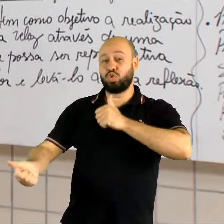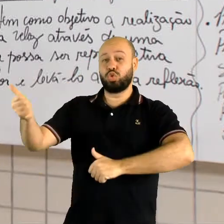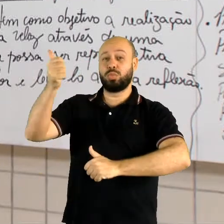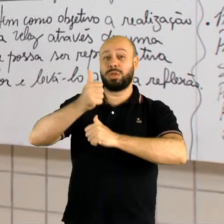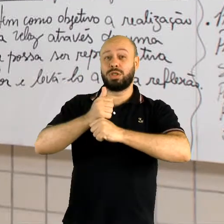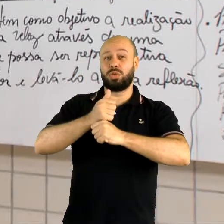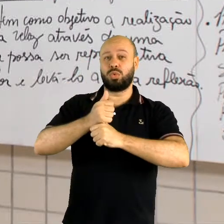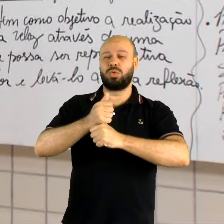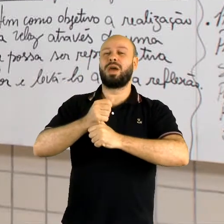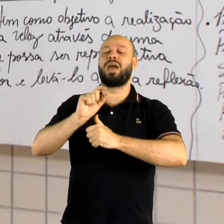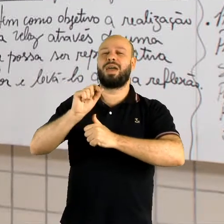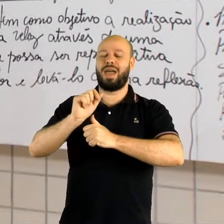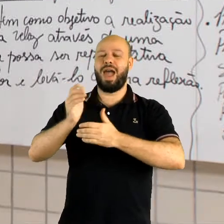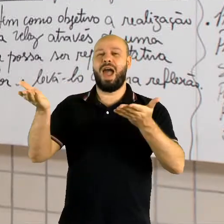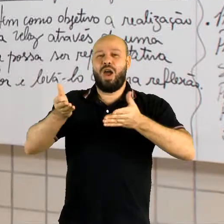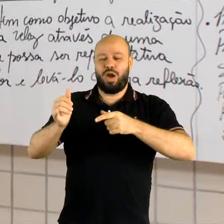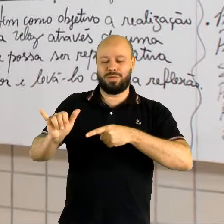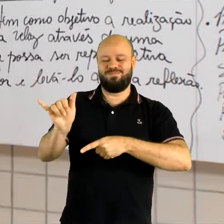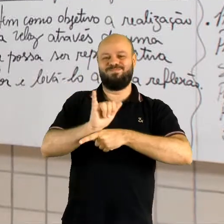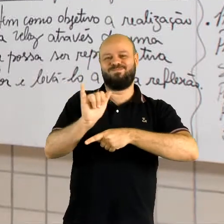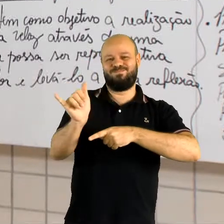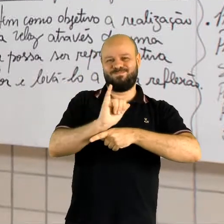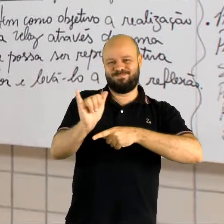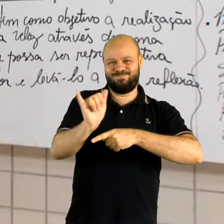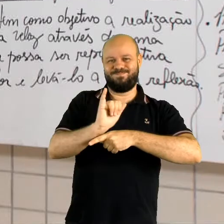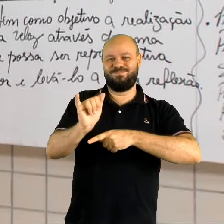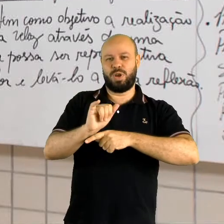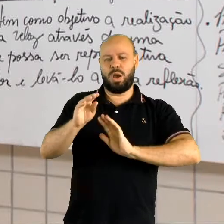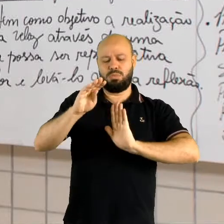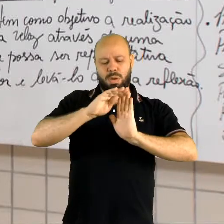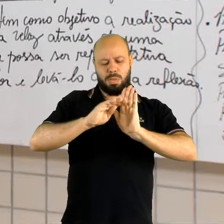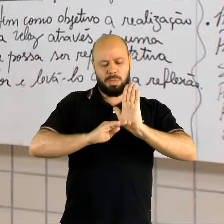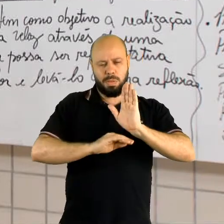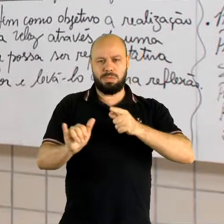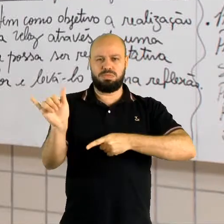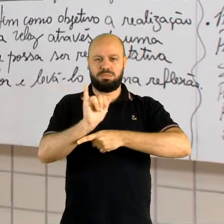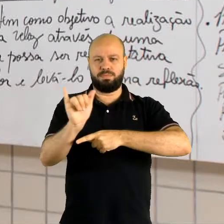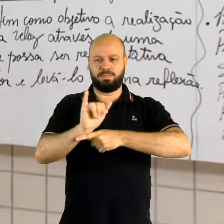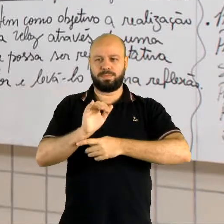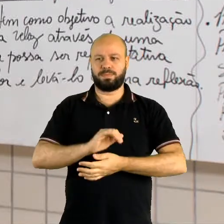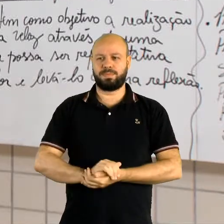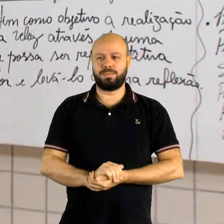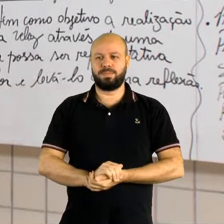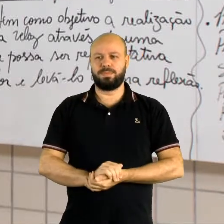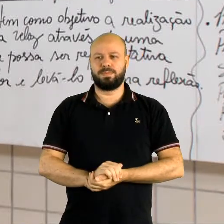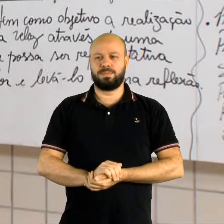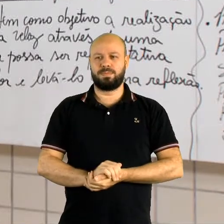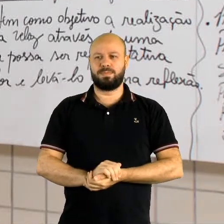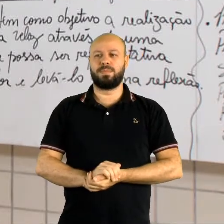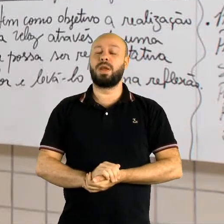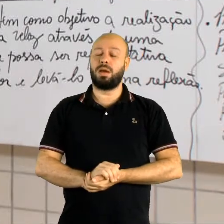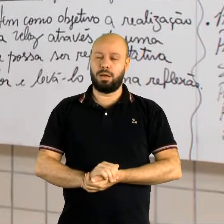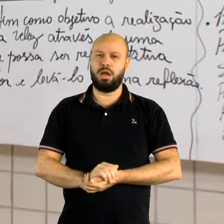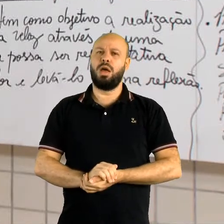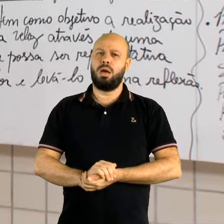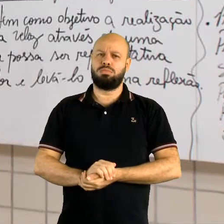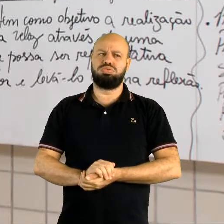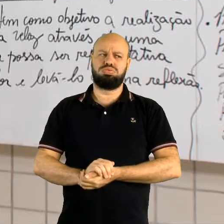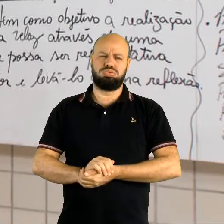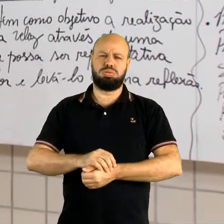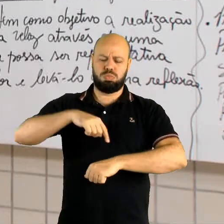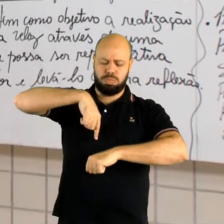pelo quê? Pelas programações do YouTube, né? Passando muita parte do seu tempo em o